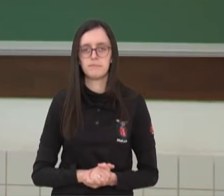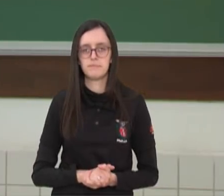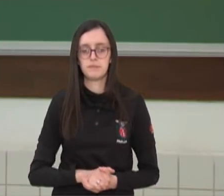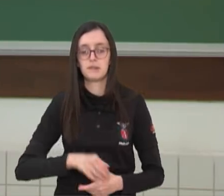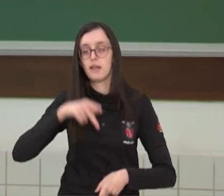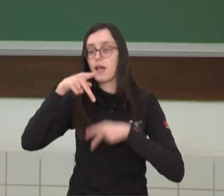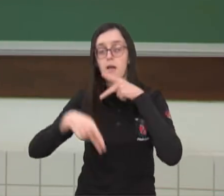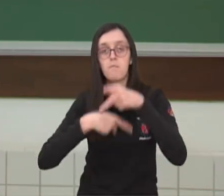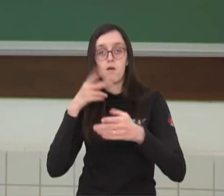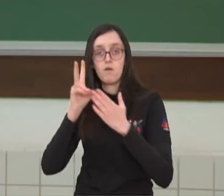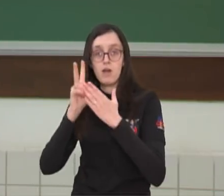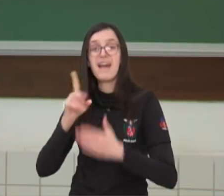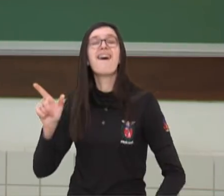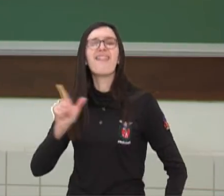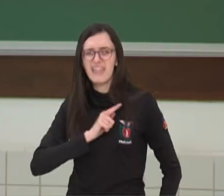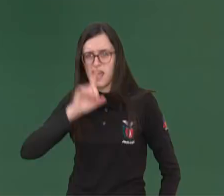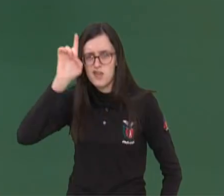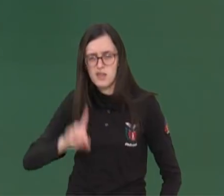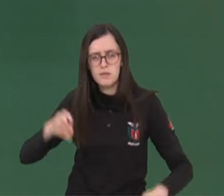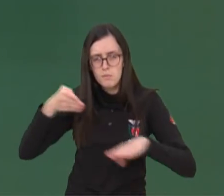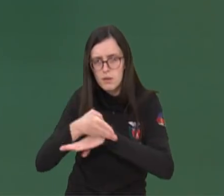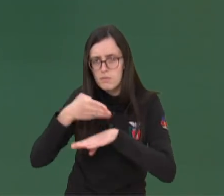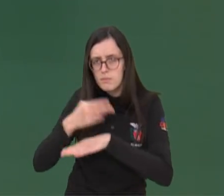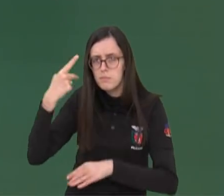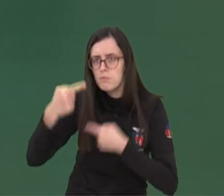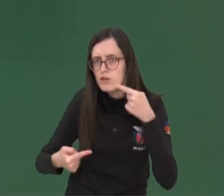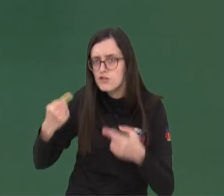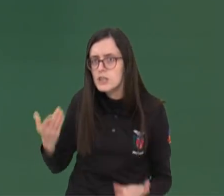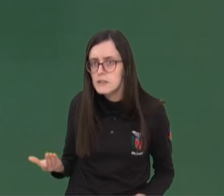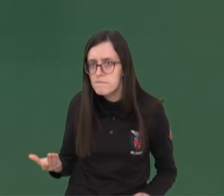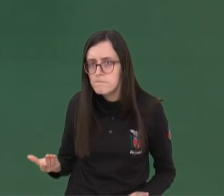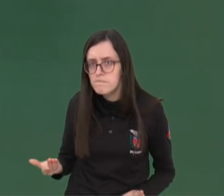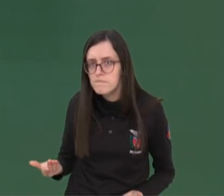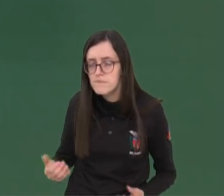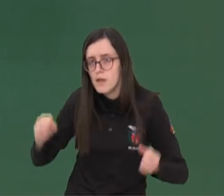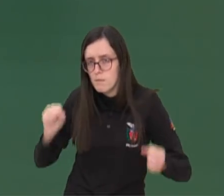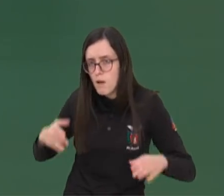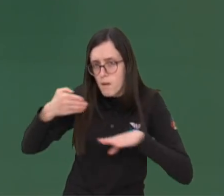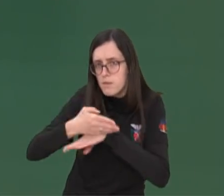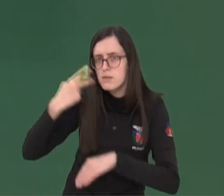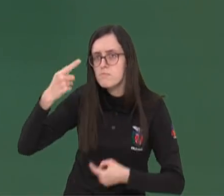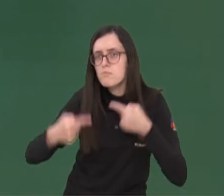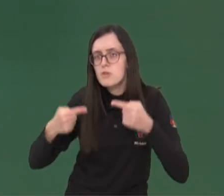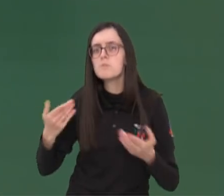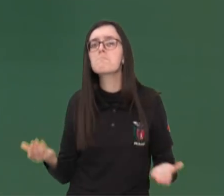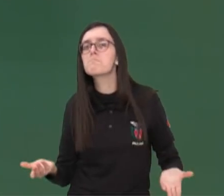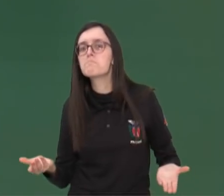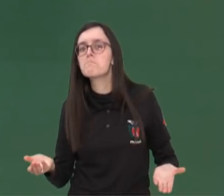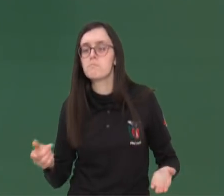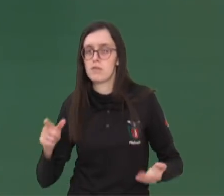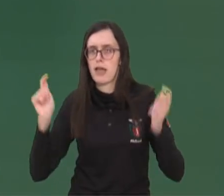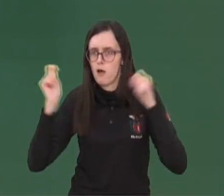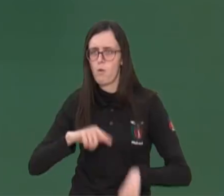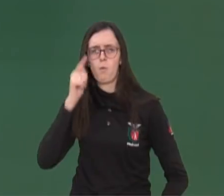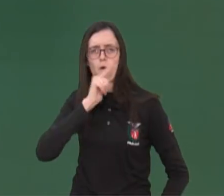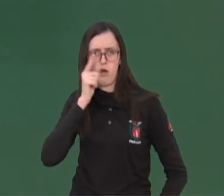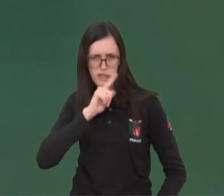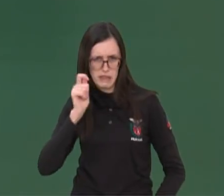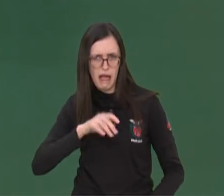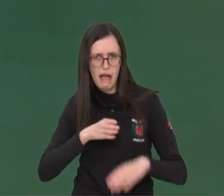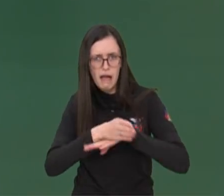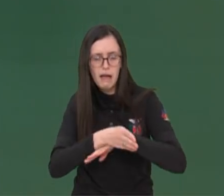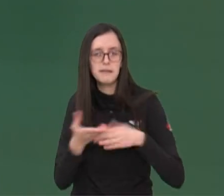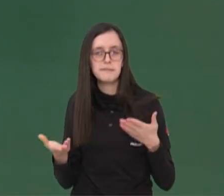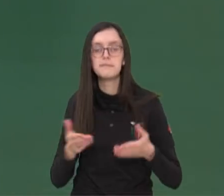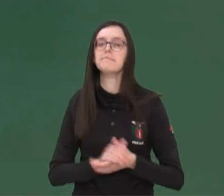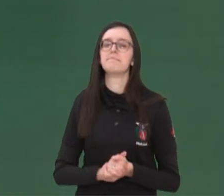povos indígenas têm o direito de participar da política? Eles podem participar da política? Eles têm condições de participar da